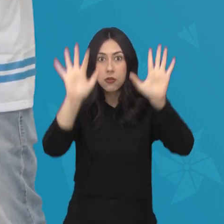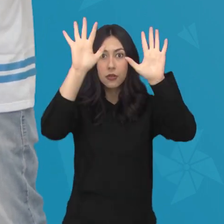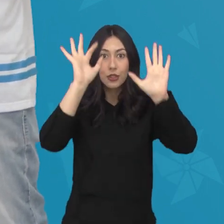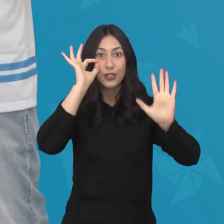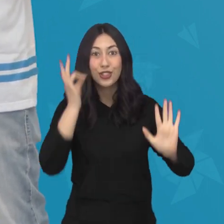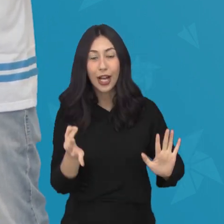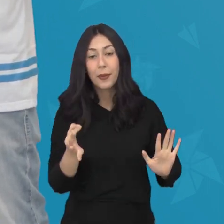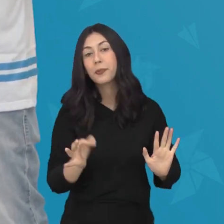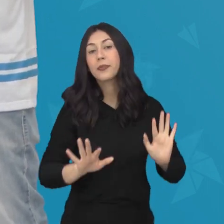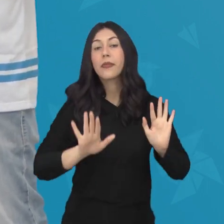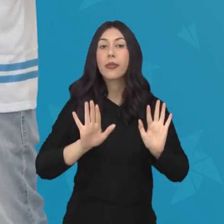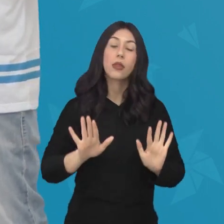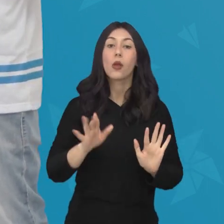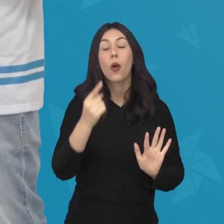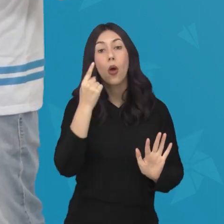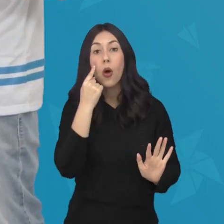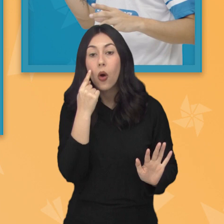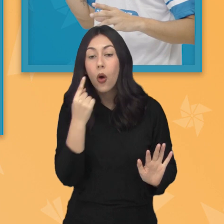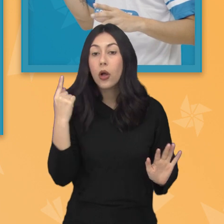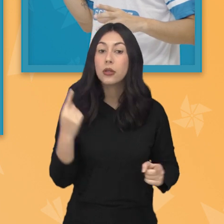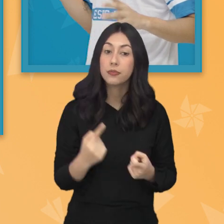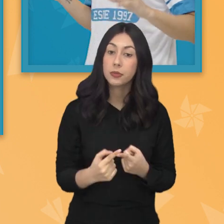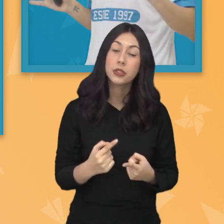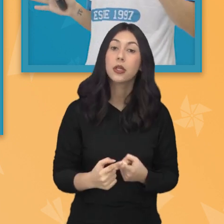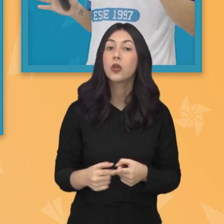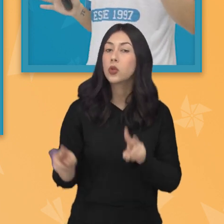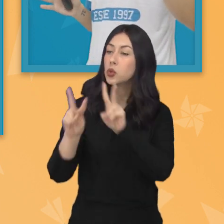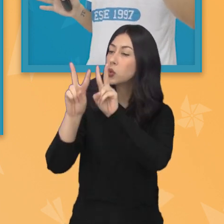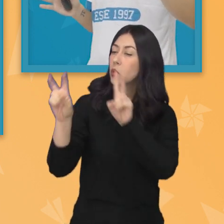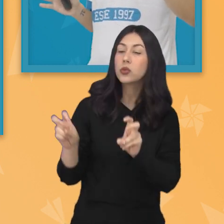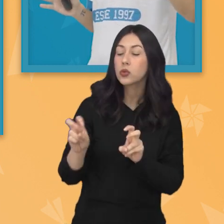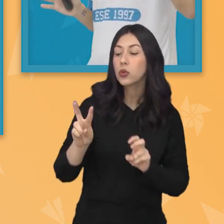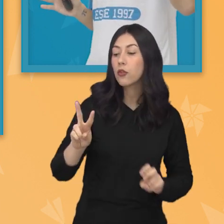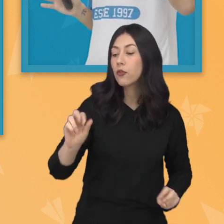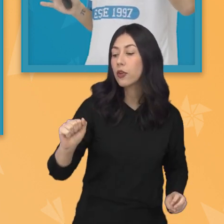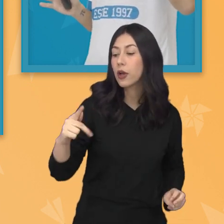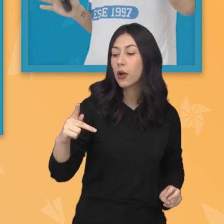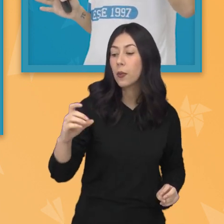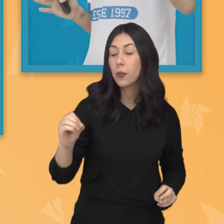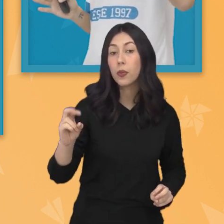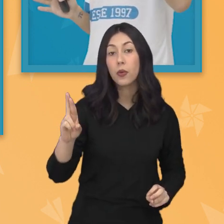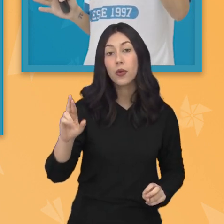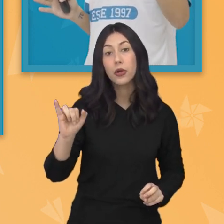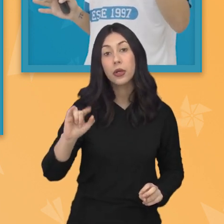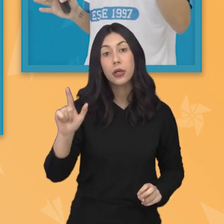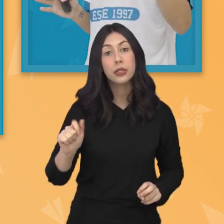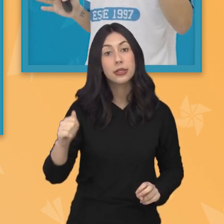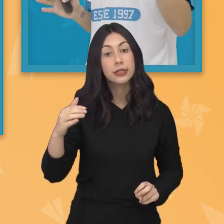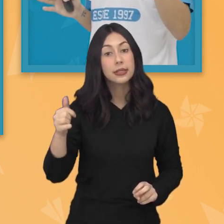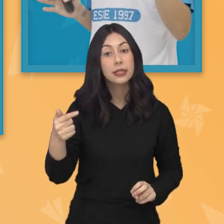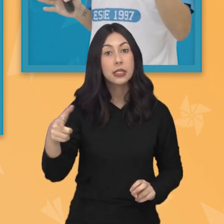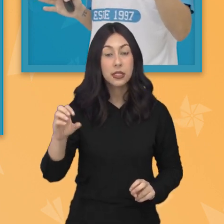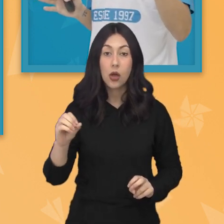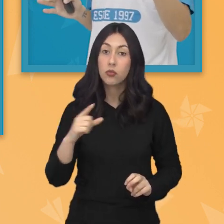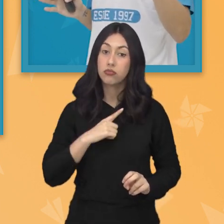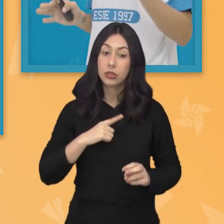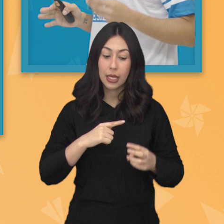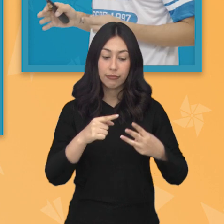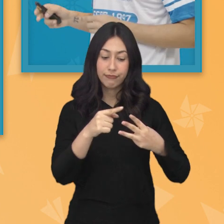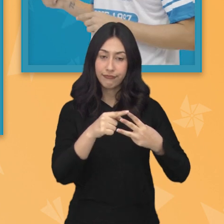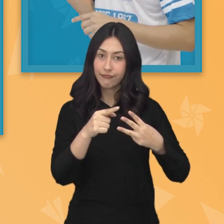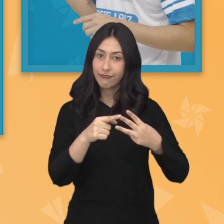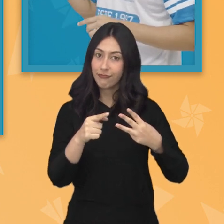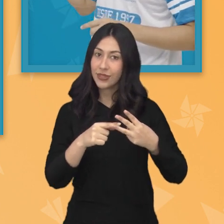Aqui uma pequena observação, porque na parte da vaporização vocês vão encontrar em alguns lugares onde definir 3 tipos diferentes